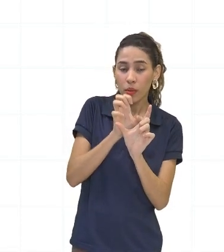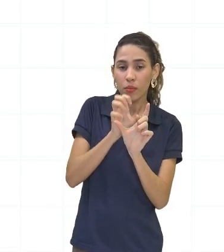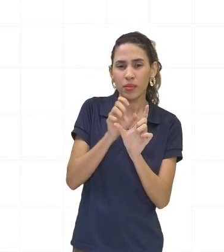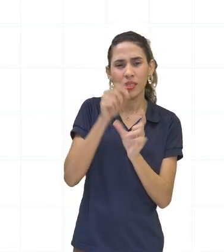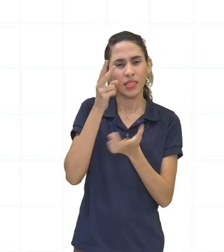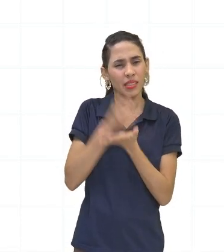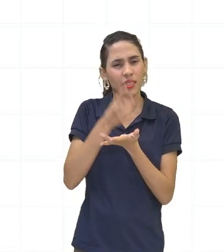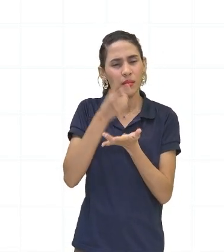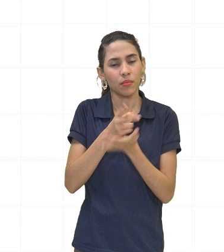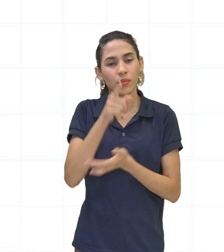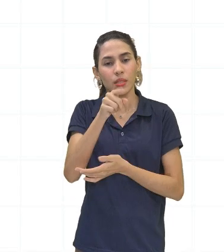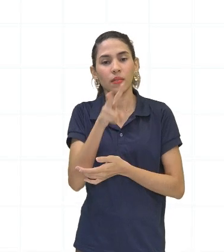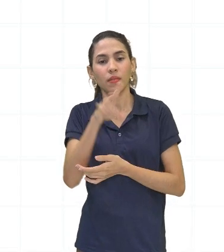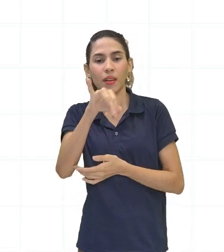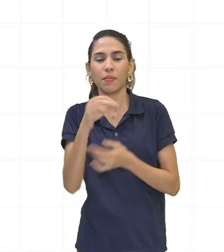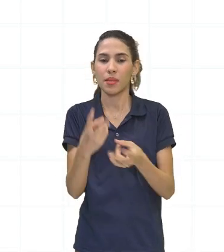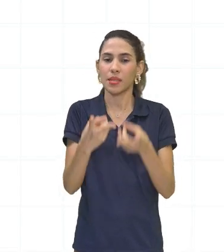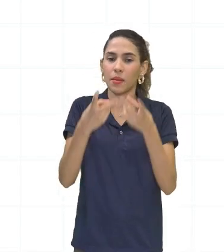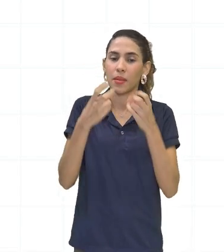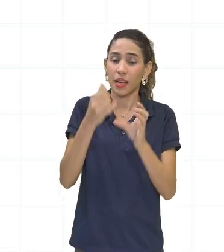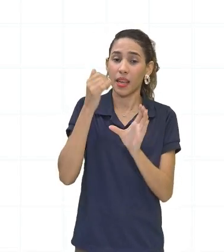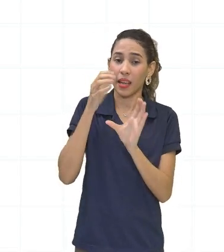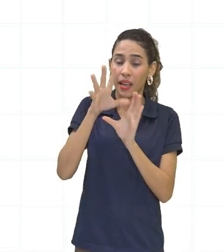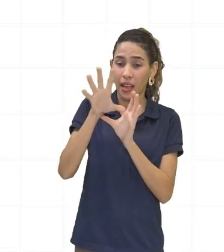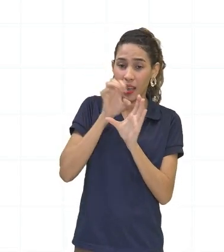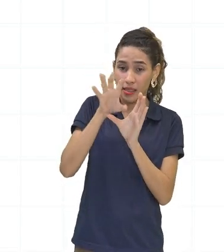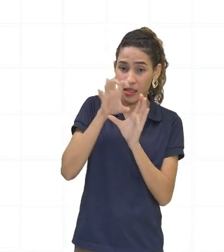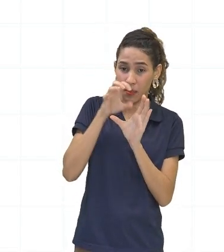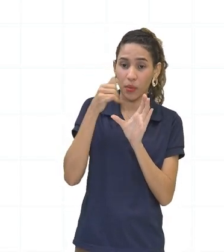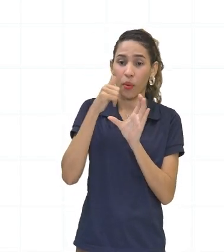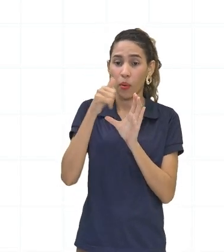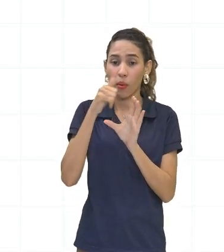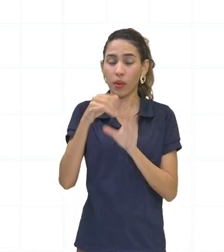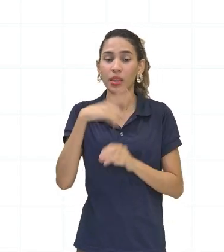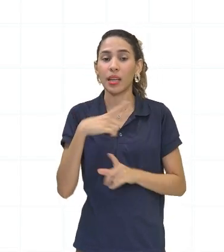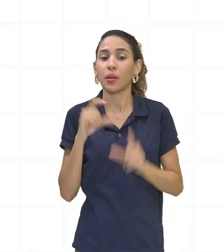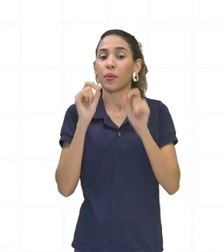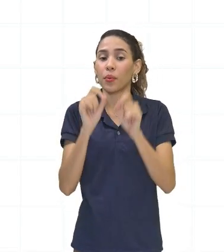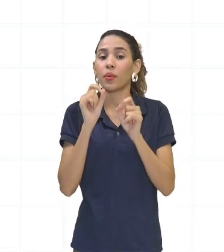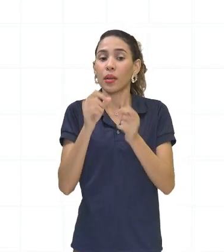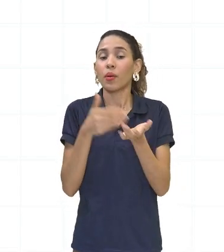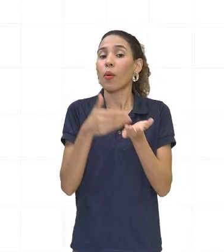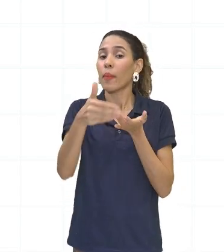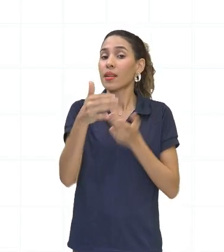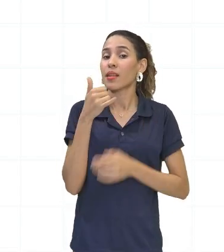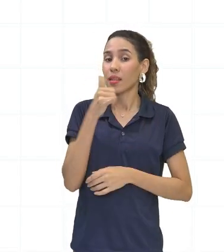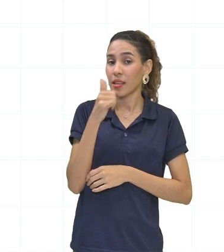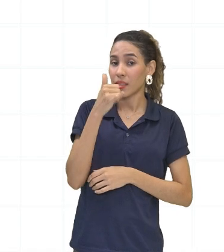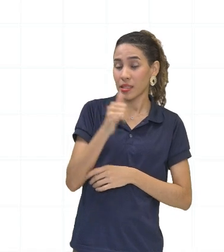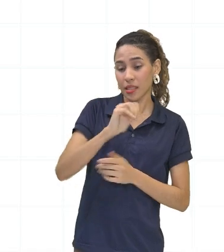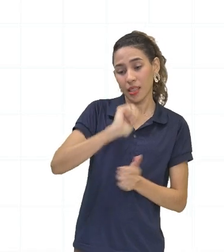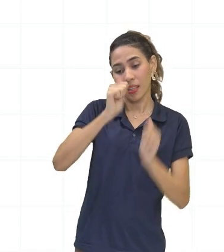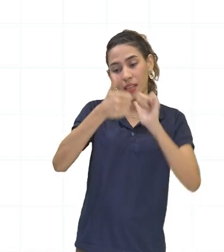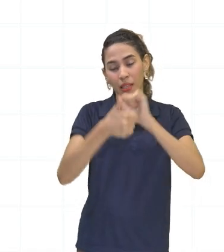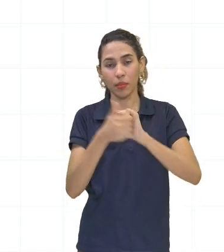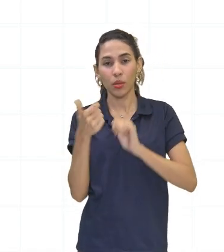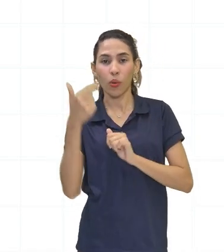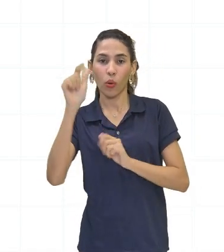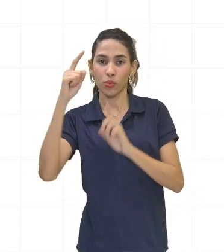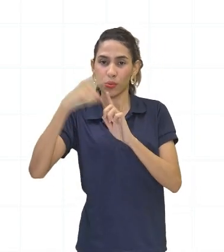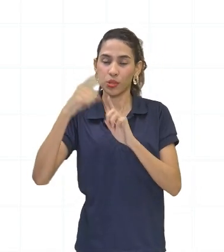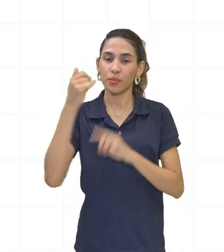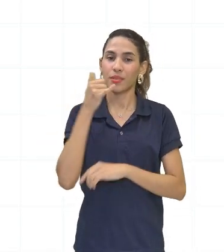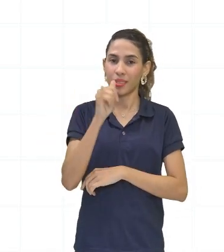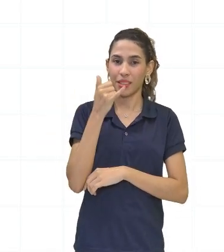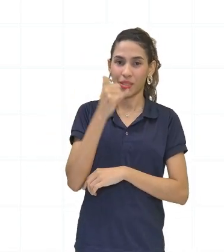Que começa com energia elétrica e se transforma em outra modalidade de energia. Pessoal, chegamos ao